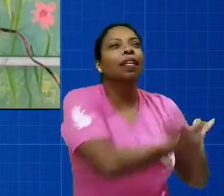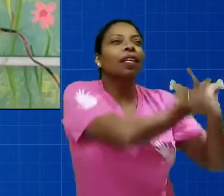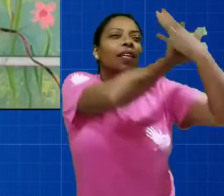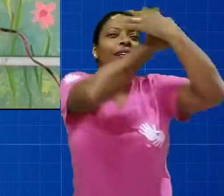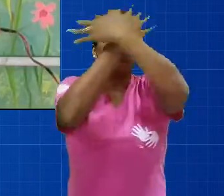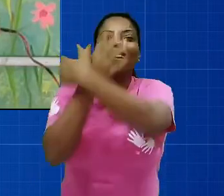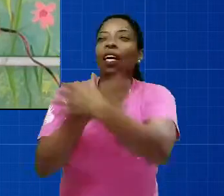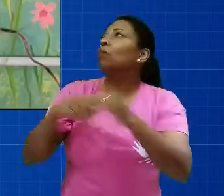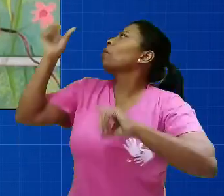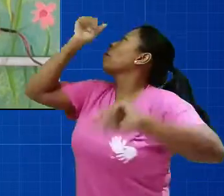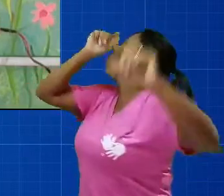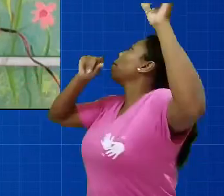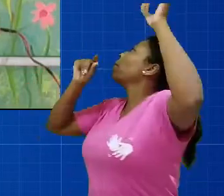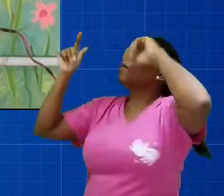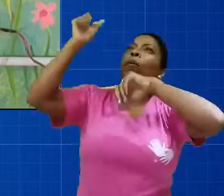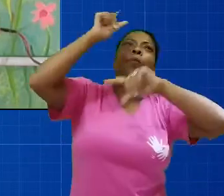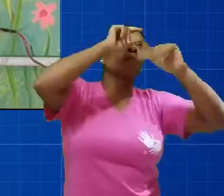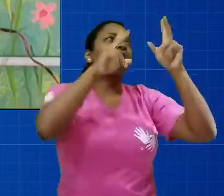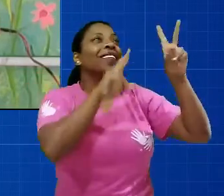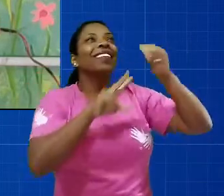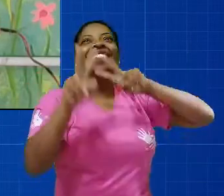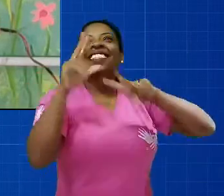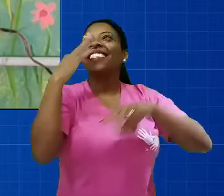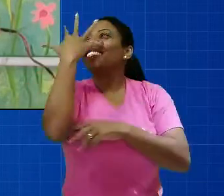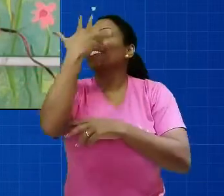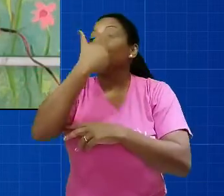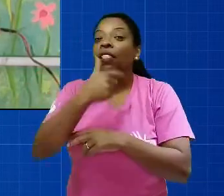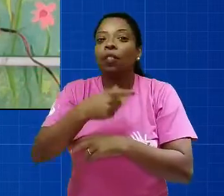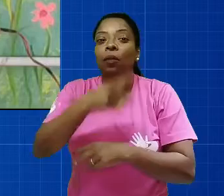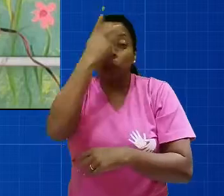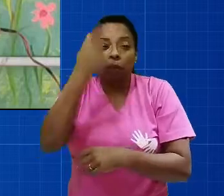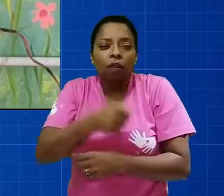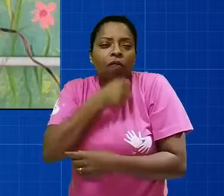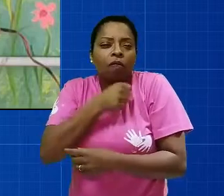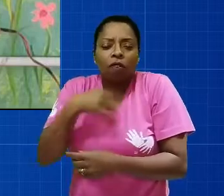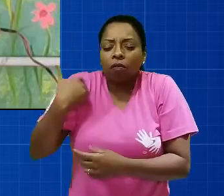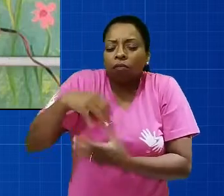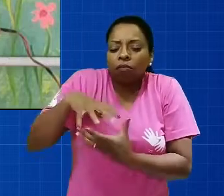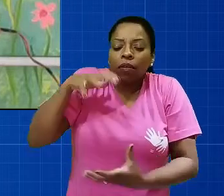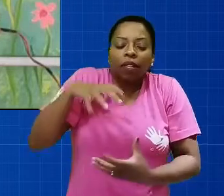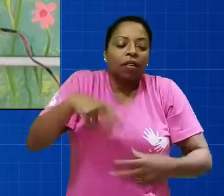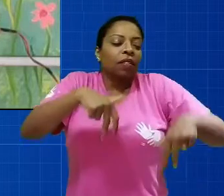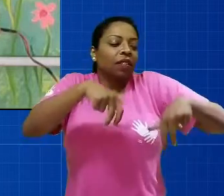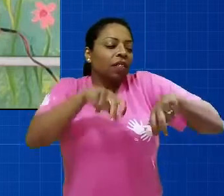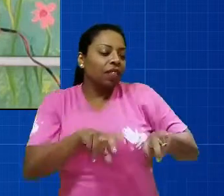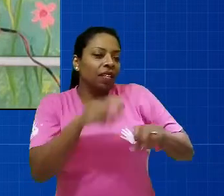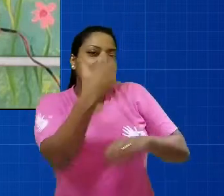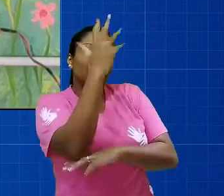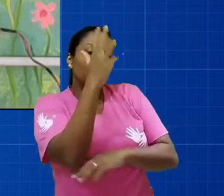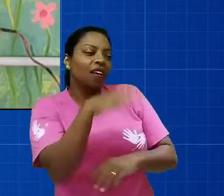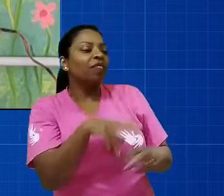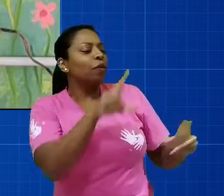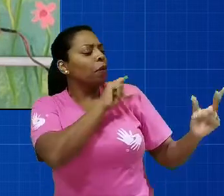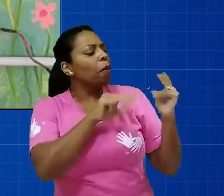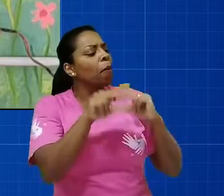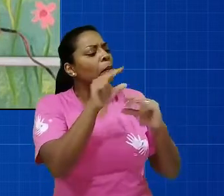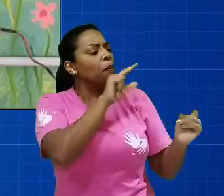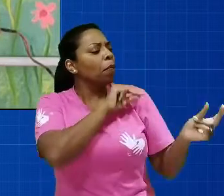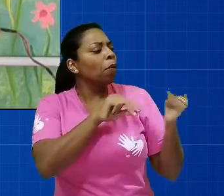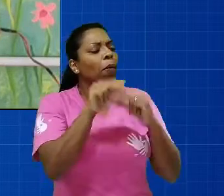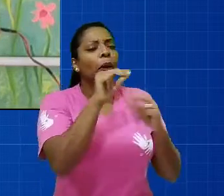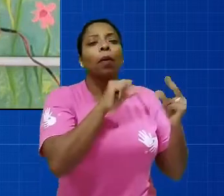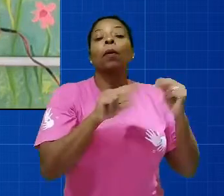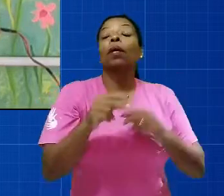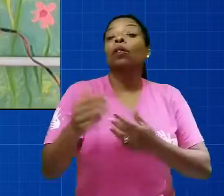em suas cabeças. Os mais velhos sentavam debaixo das árvores e começavam a prosear. Os mais jovens trouxeram